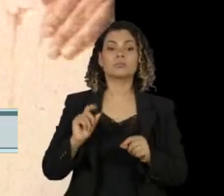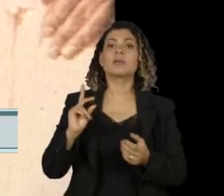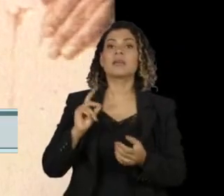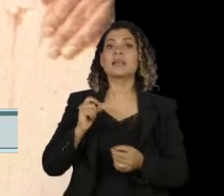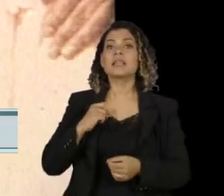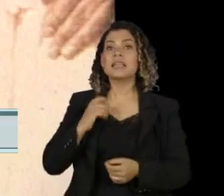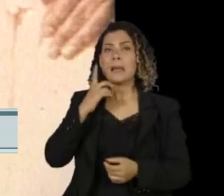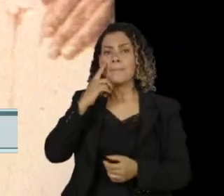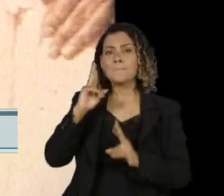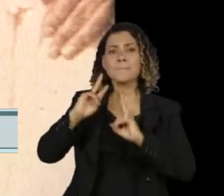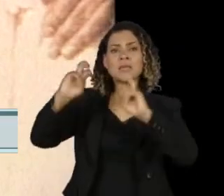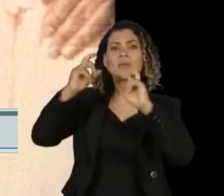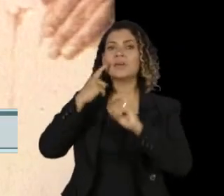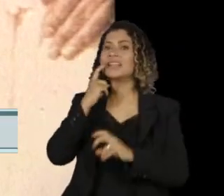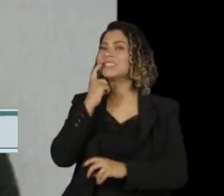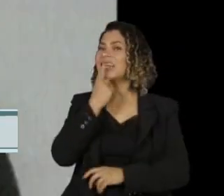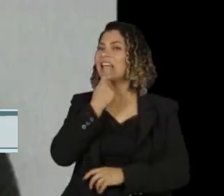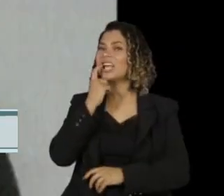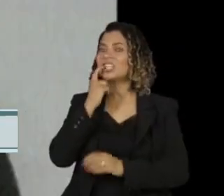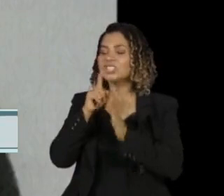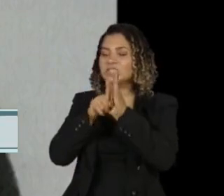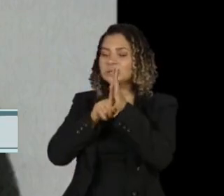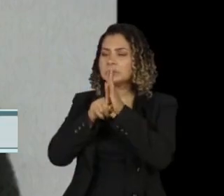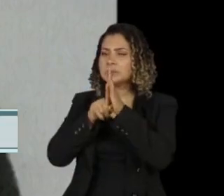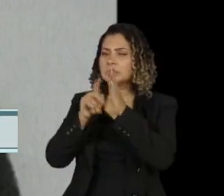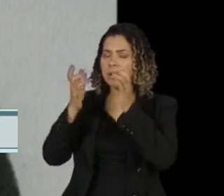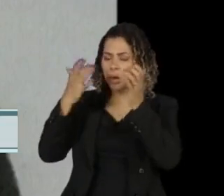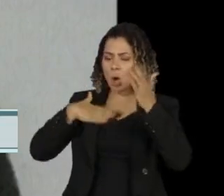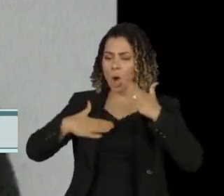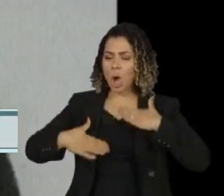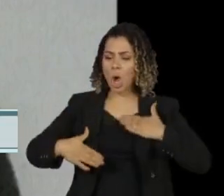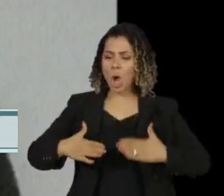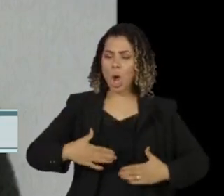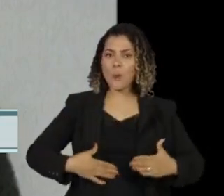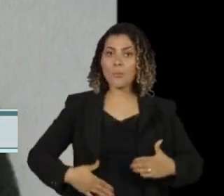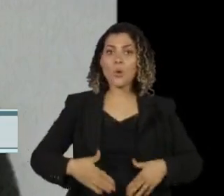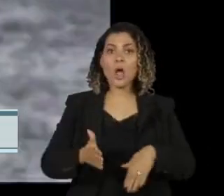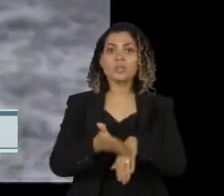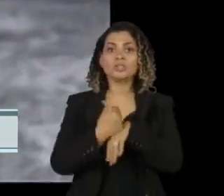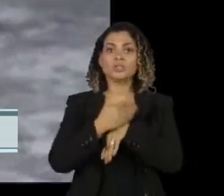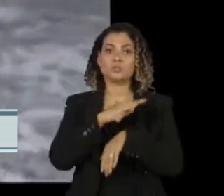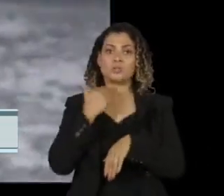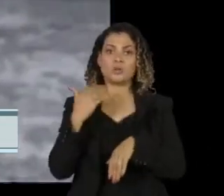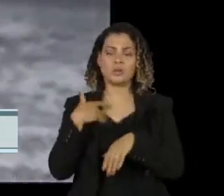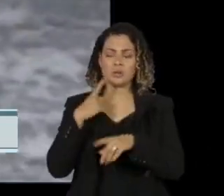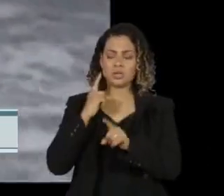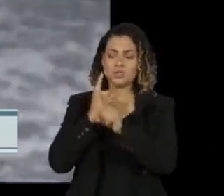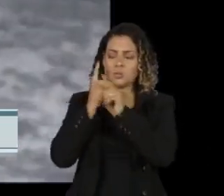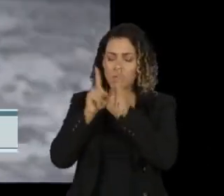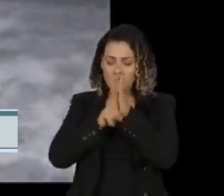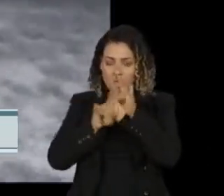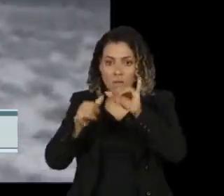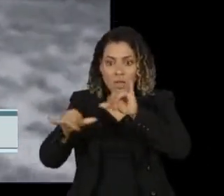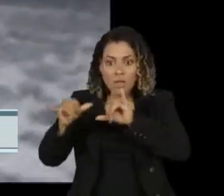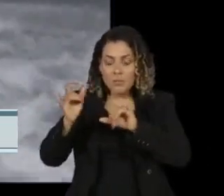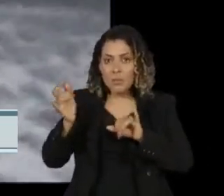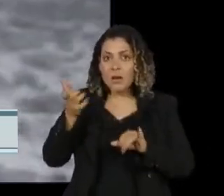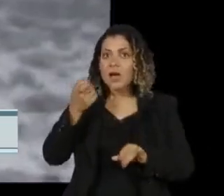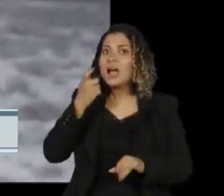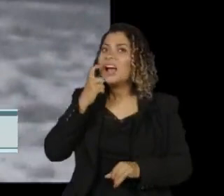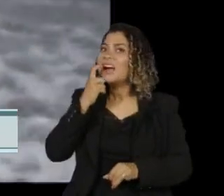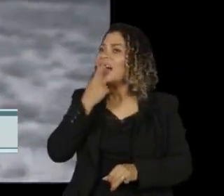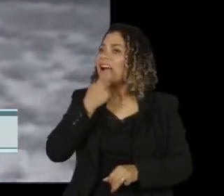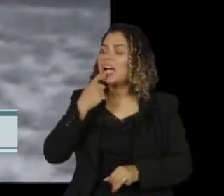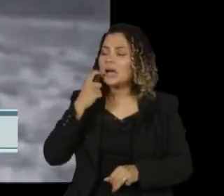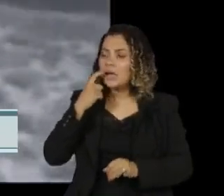de Pablo Neruda que segundo as análises já estava no corpo do escritor antes dele morrer e que a morte seria consequência dessa